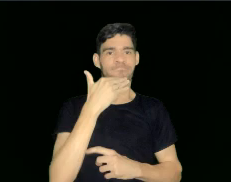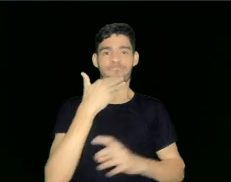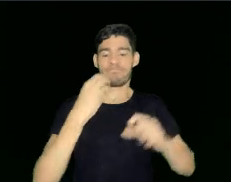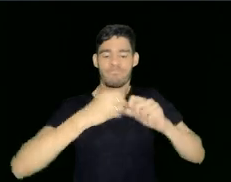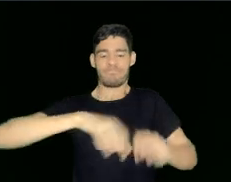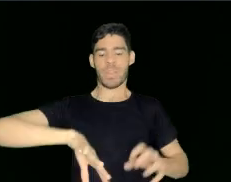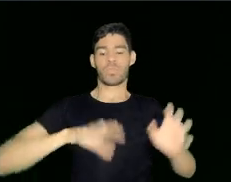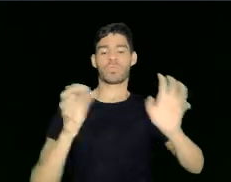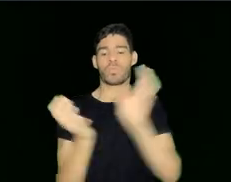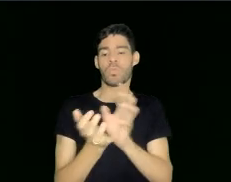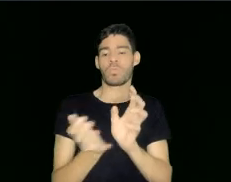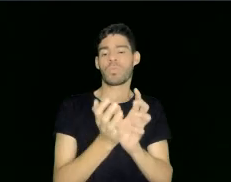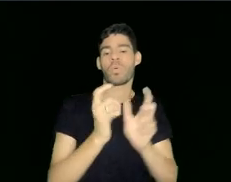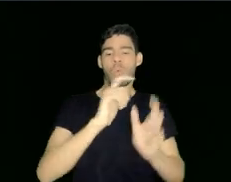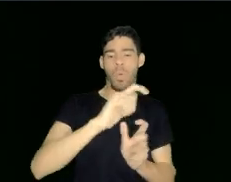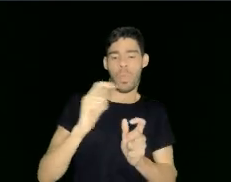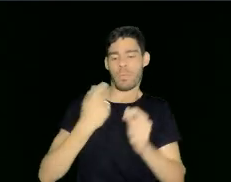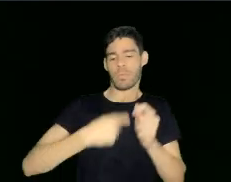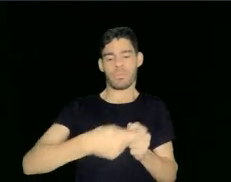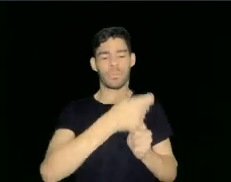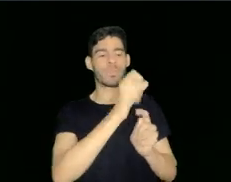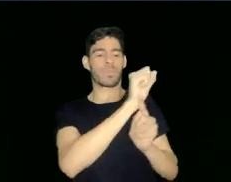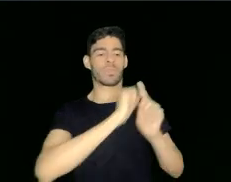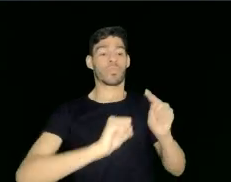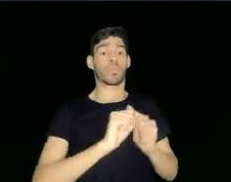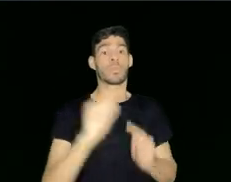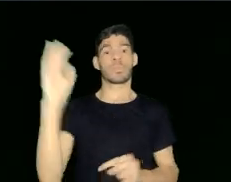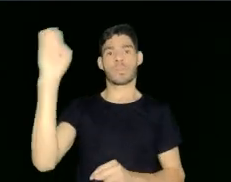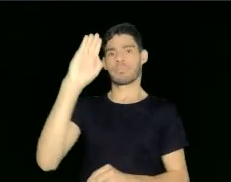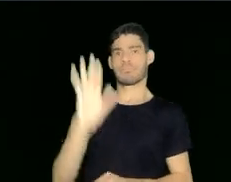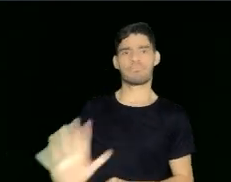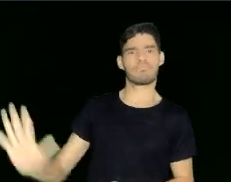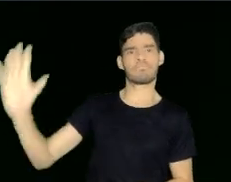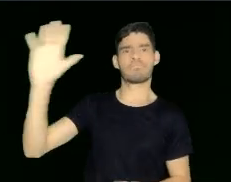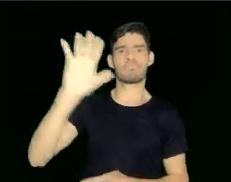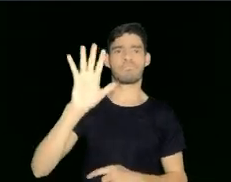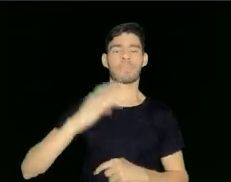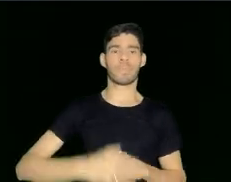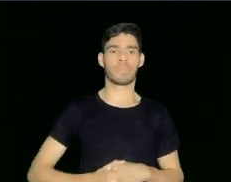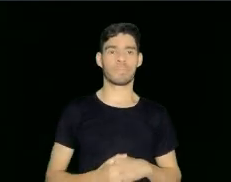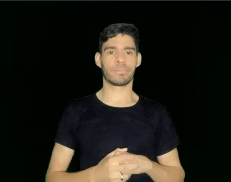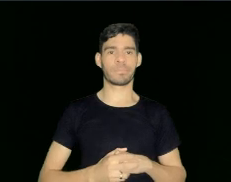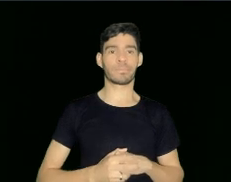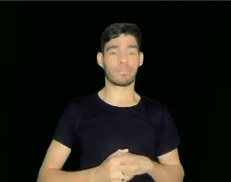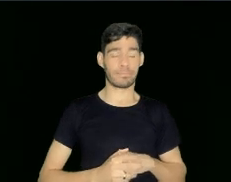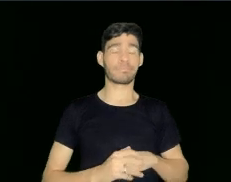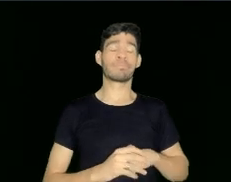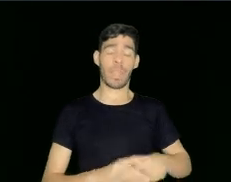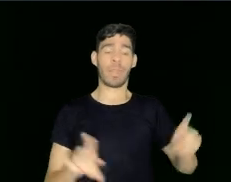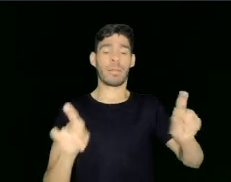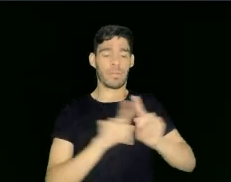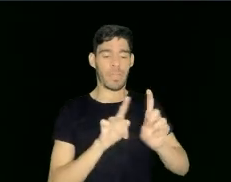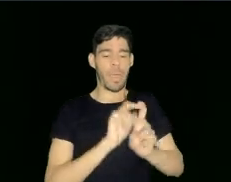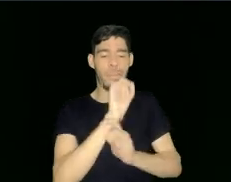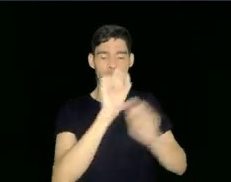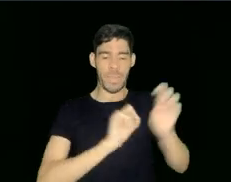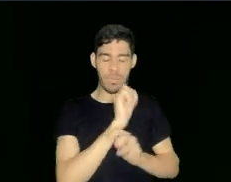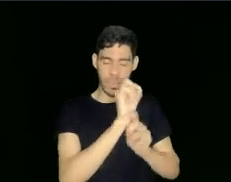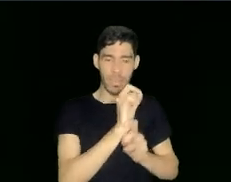fins punitivos, prejudicando as comunidades locais, a economia e a sociedade brasileira como um